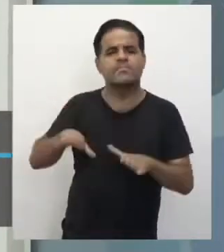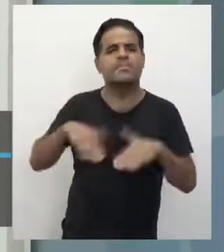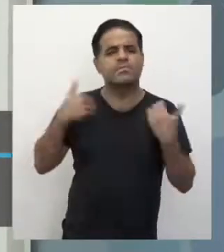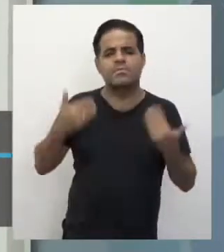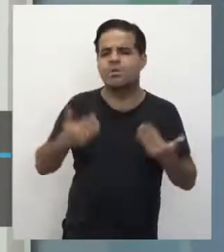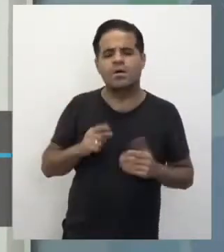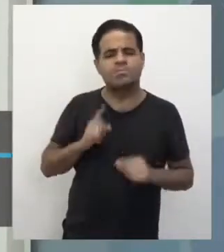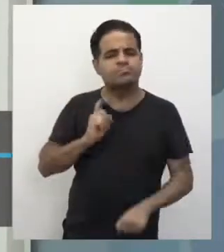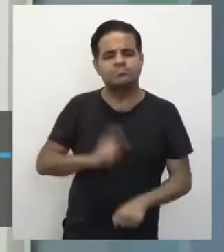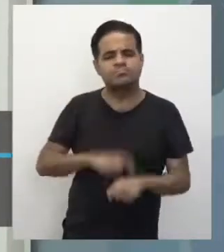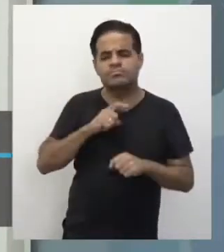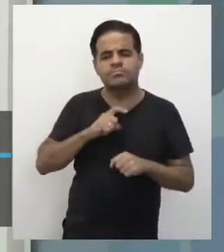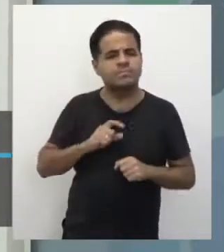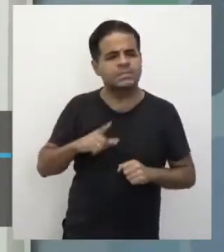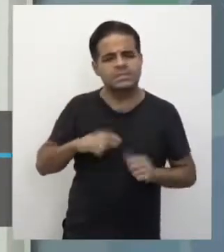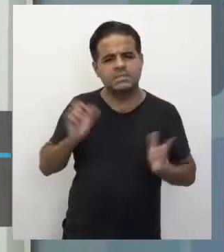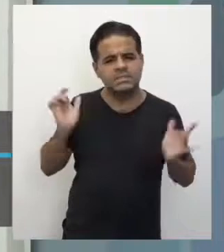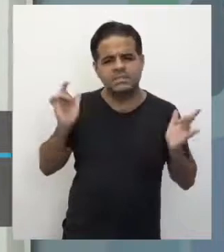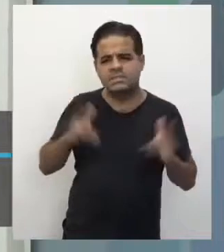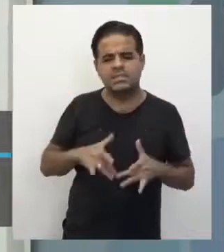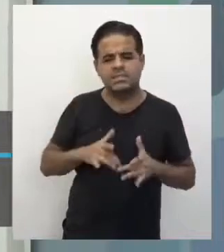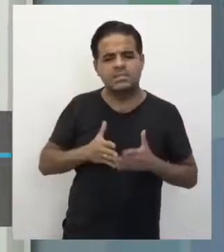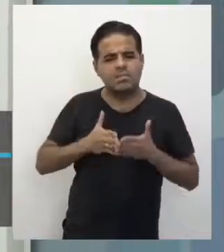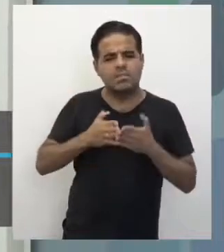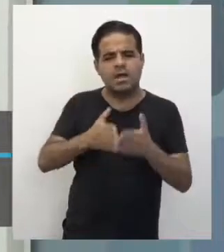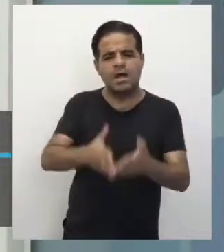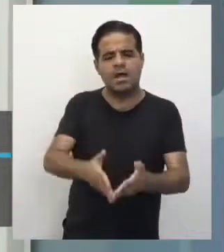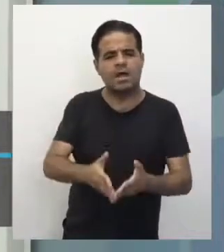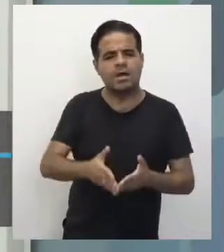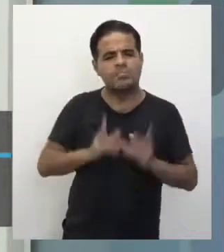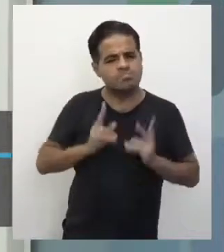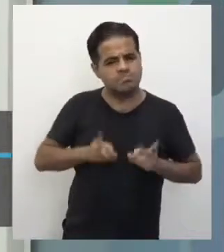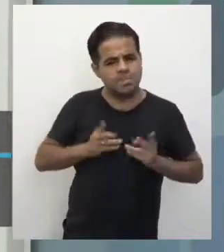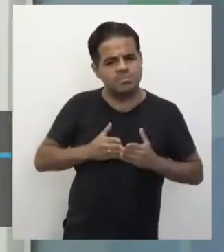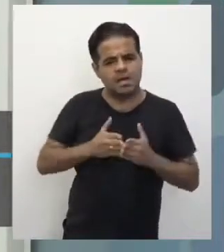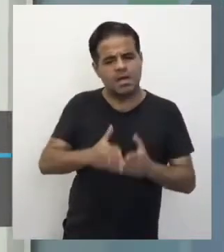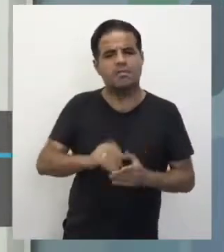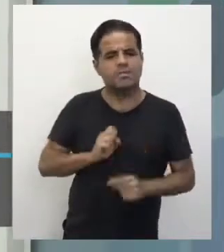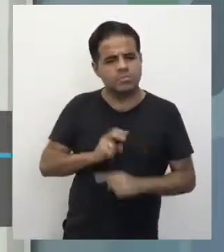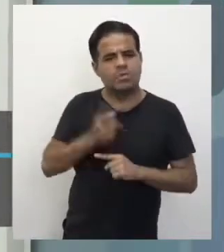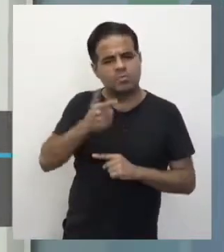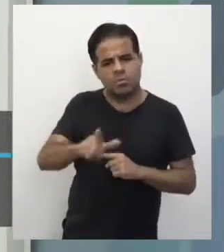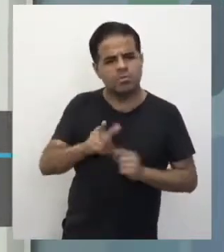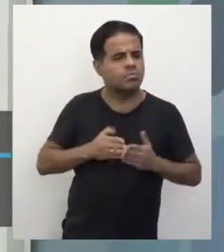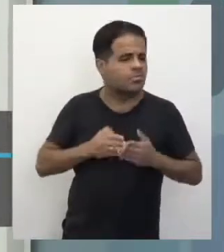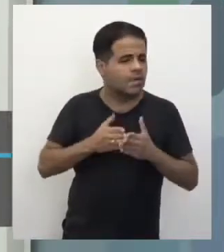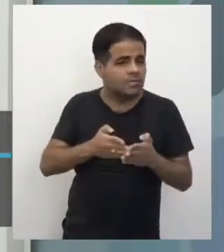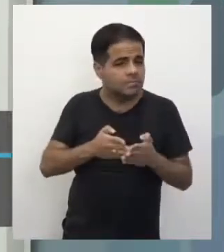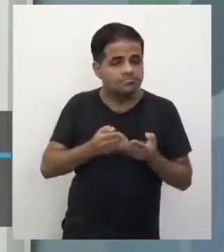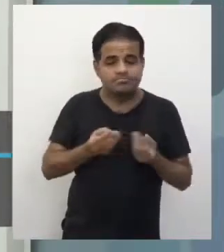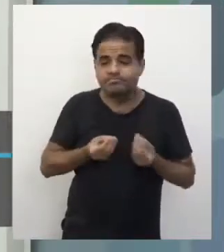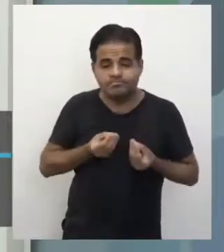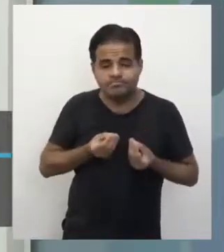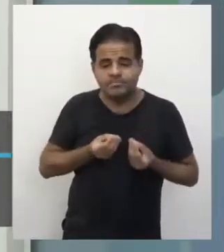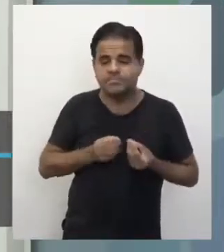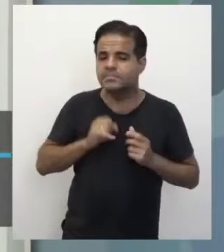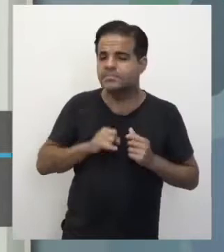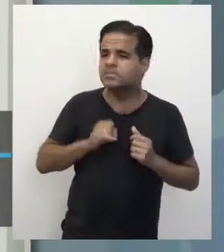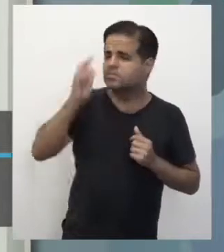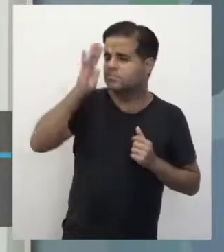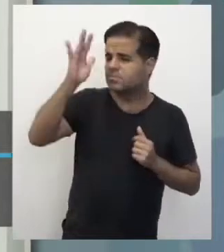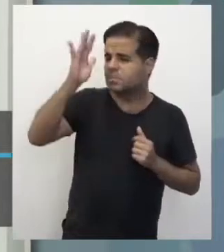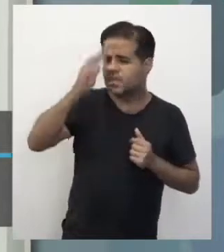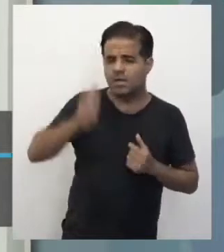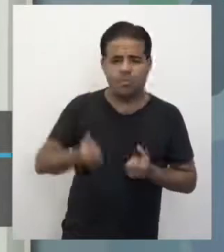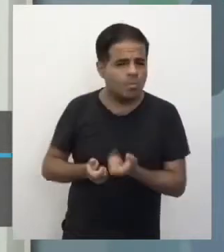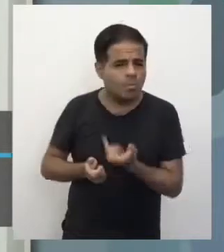é o momento que ele deixa de ser um barco, o mesmo barco, para ser outro barco? Né? Se a gente for pensar na questão